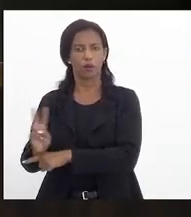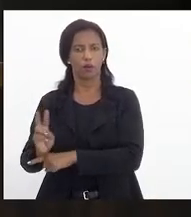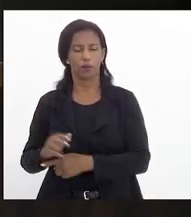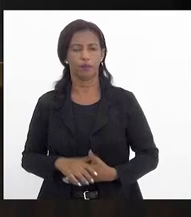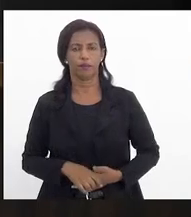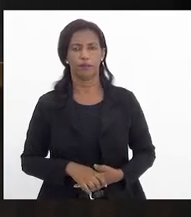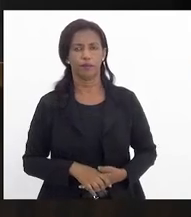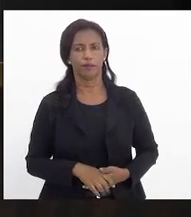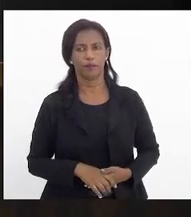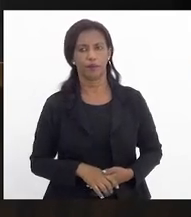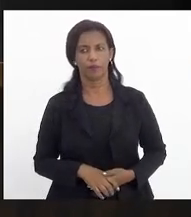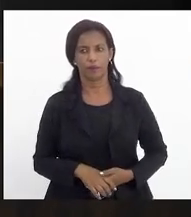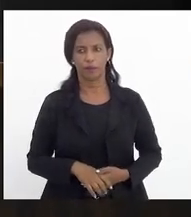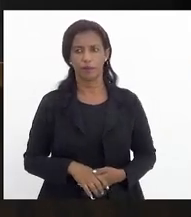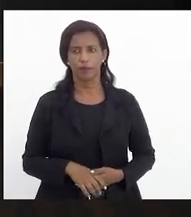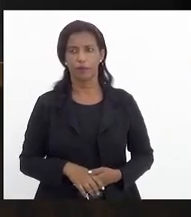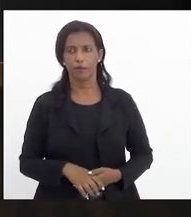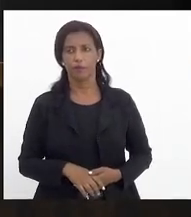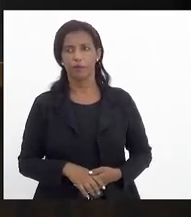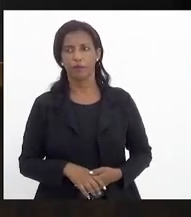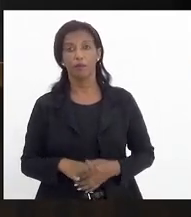controle.